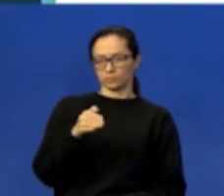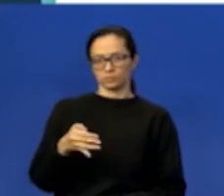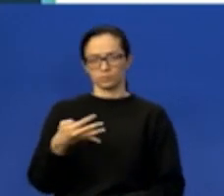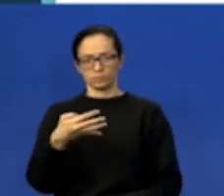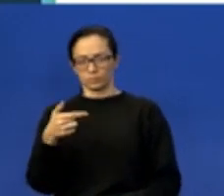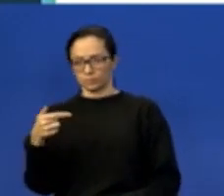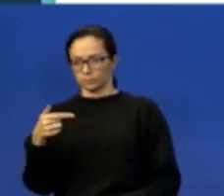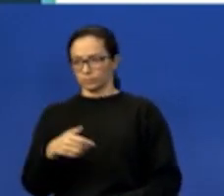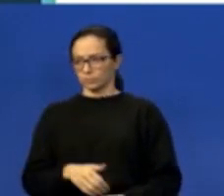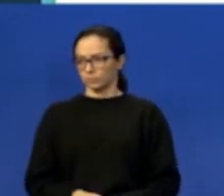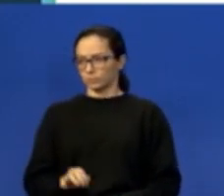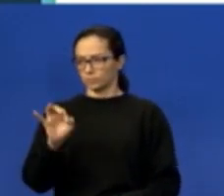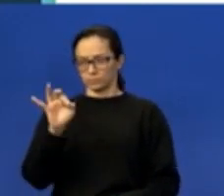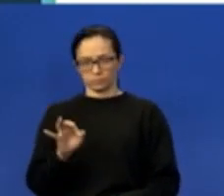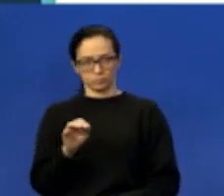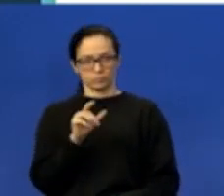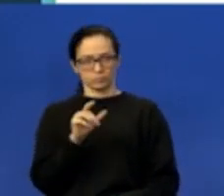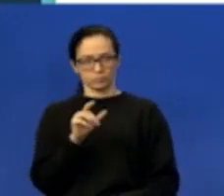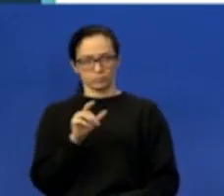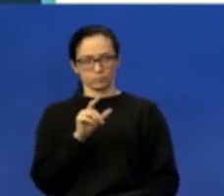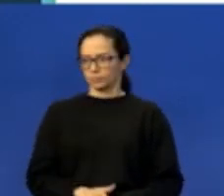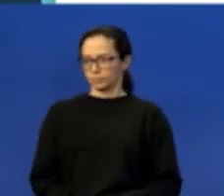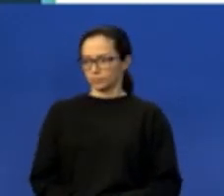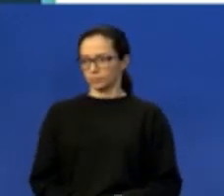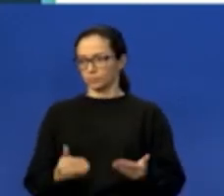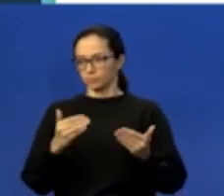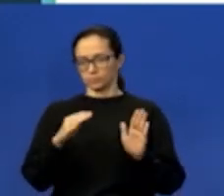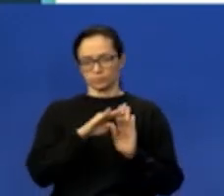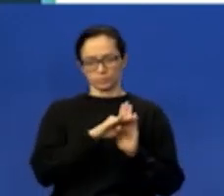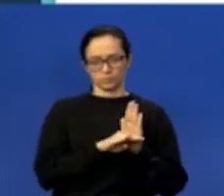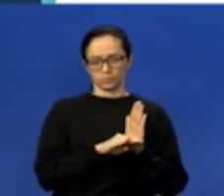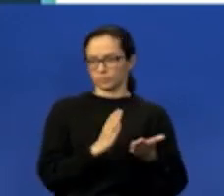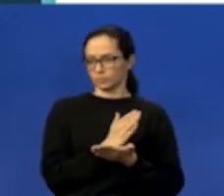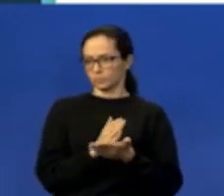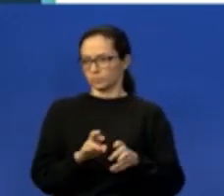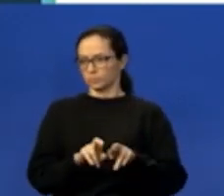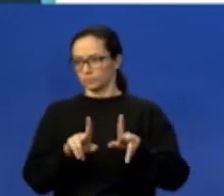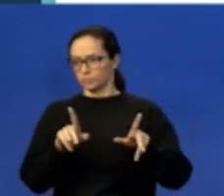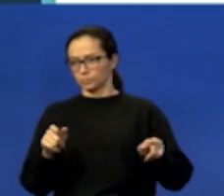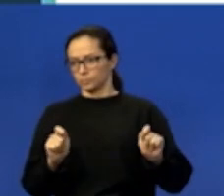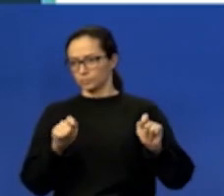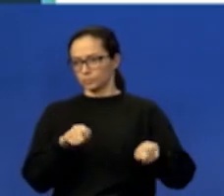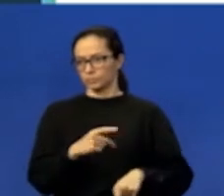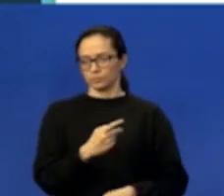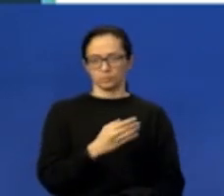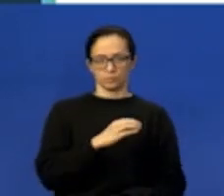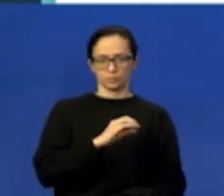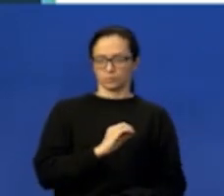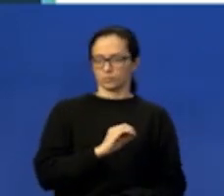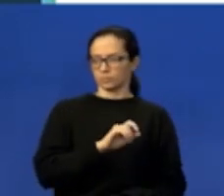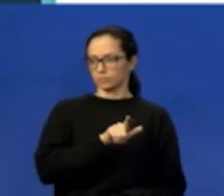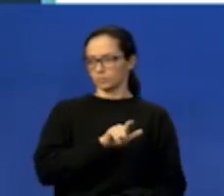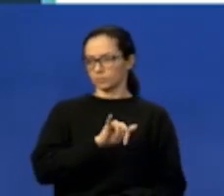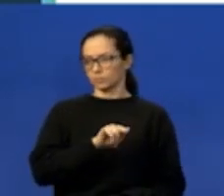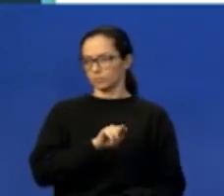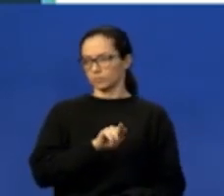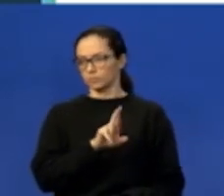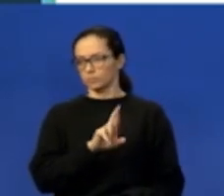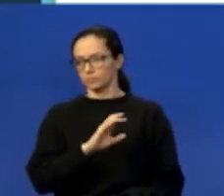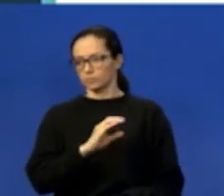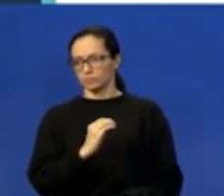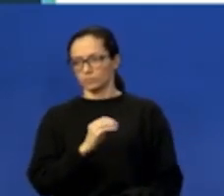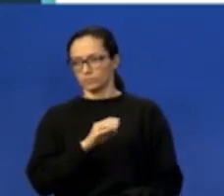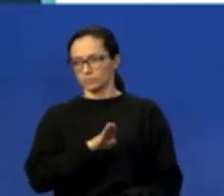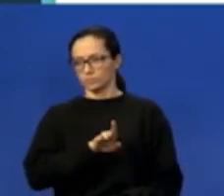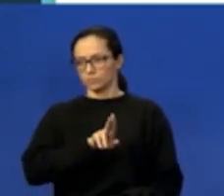a 47%, por exemplo. Disfunções clínicas pode ser, por exemplo, a poliglobulia ou hipoglobulia,